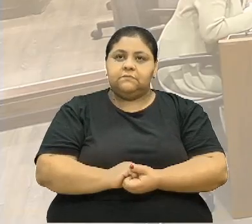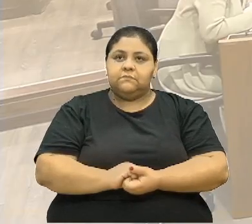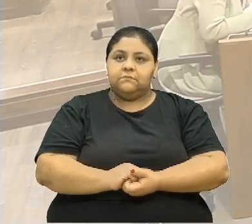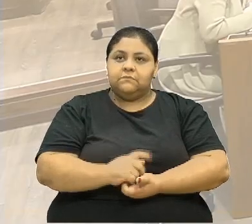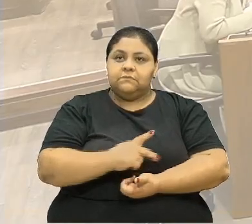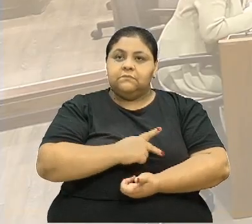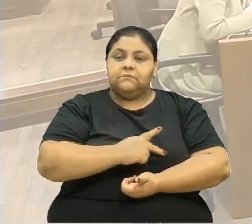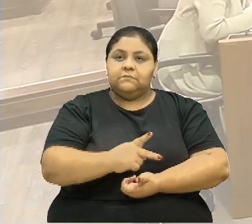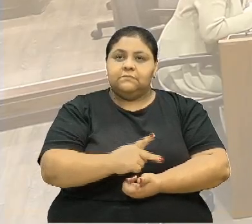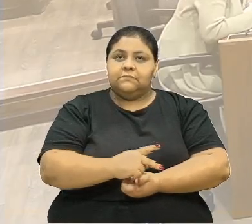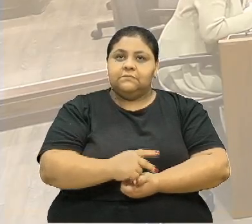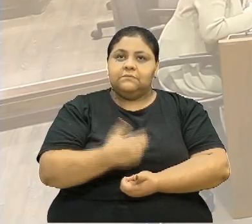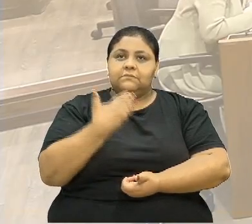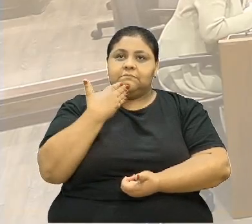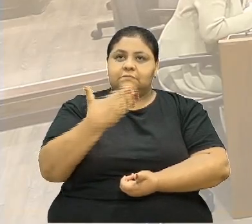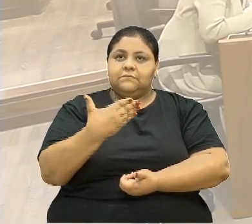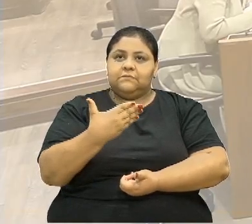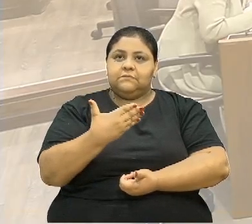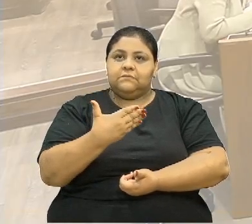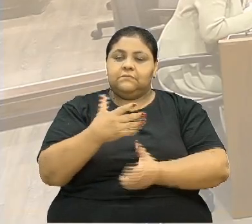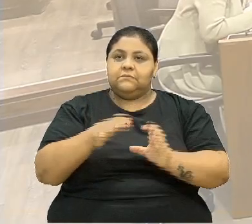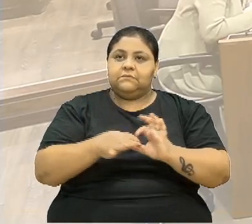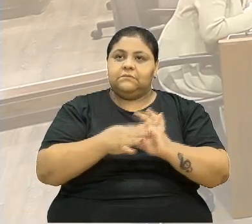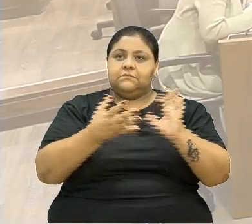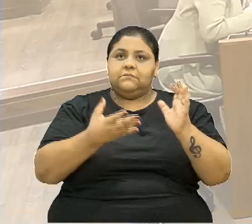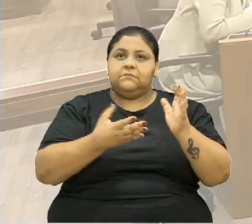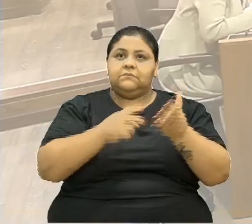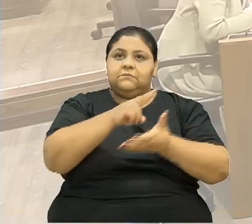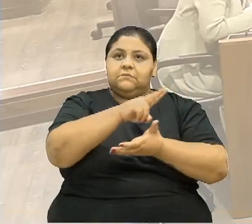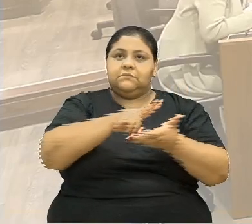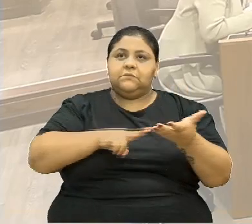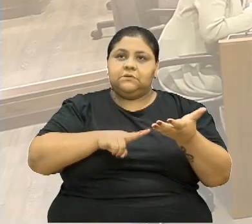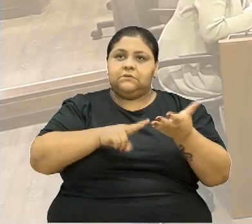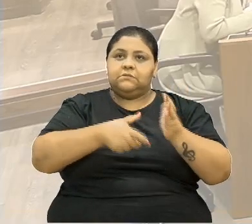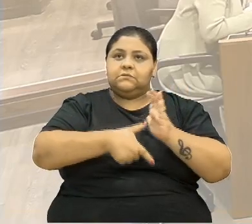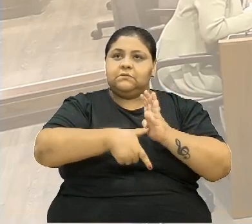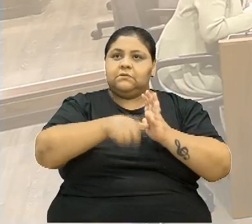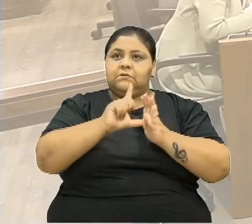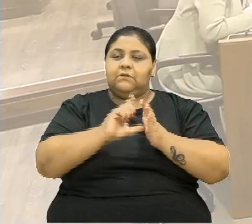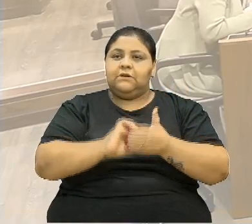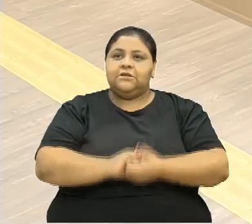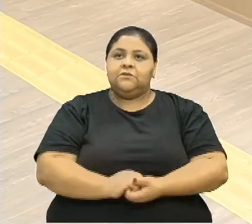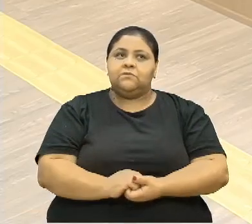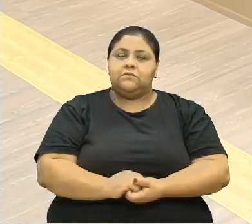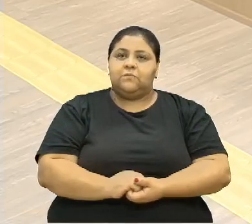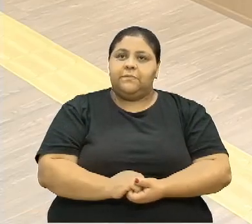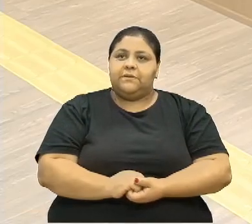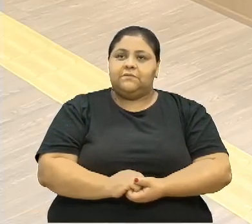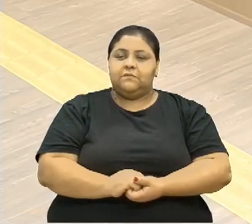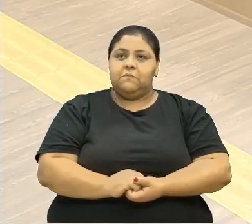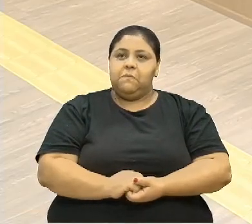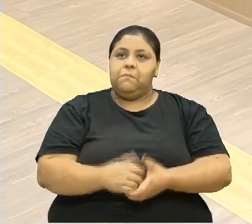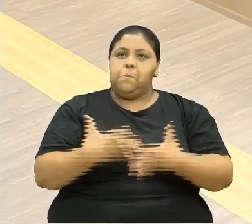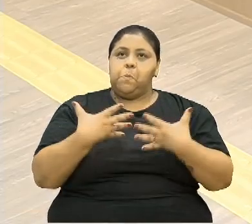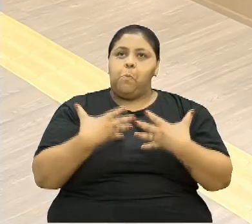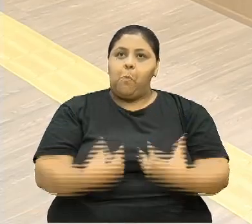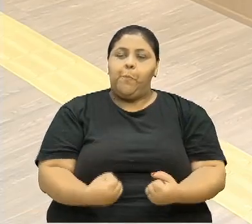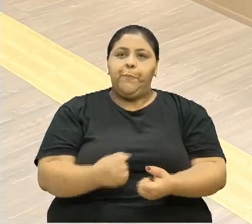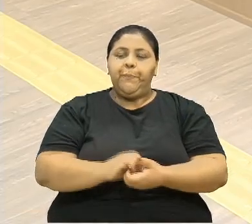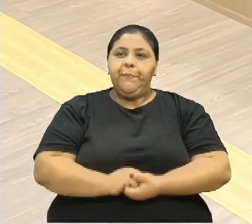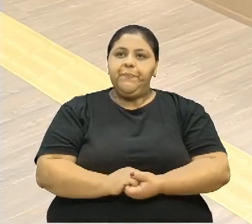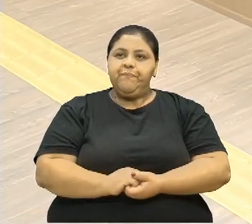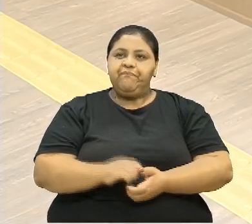Senhora presidente, peço a dispensa da leitura por já ter sido realizada anteriormente. Dispensa concedida.